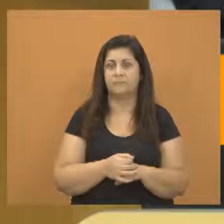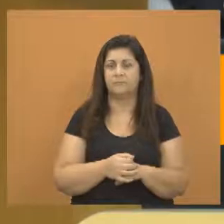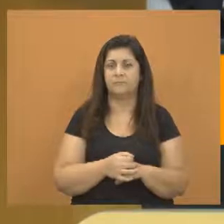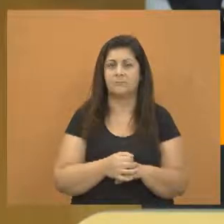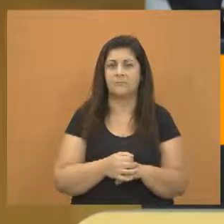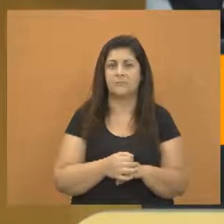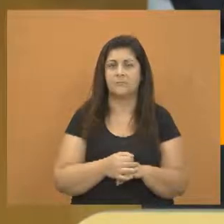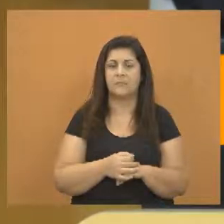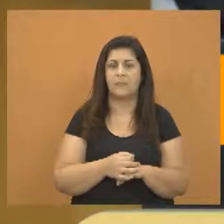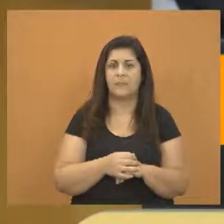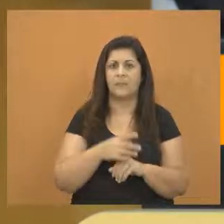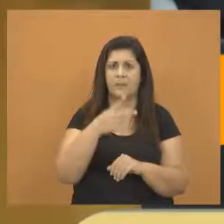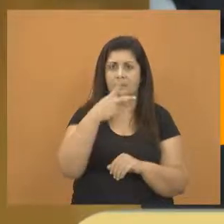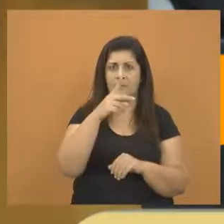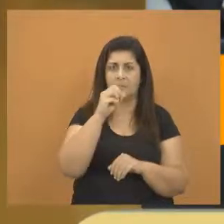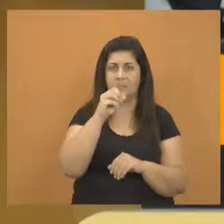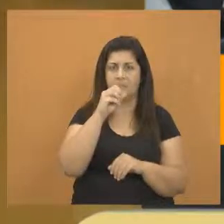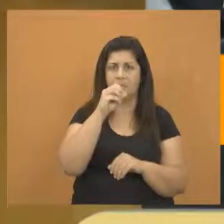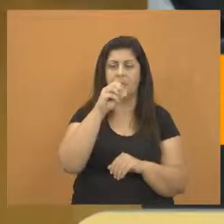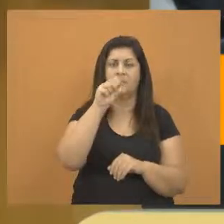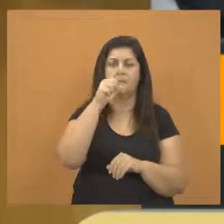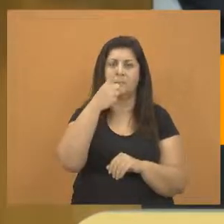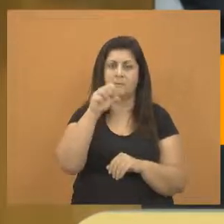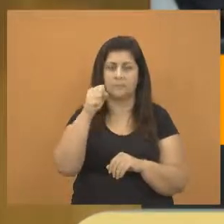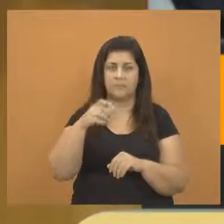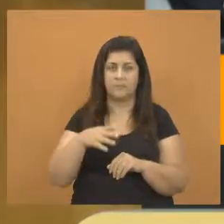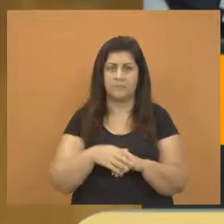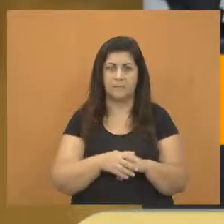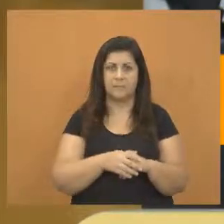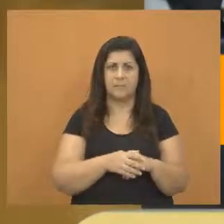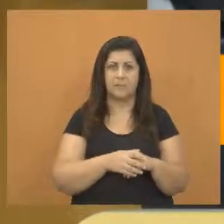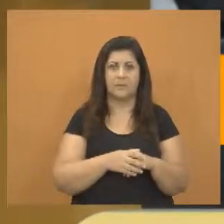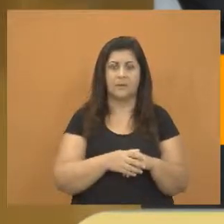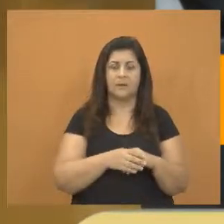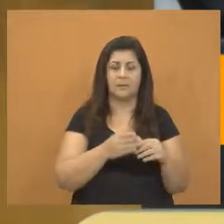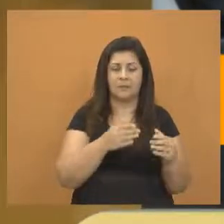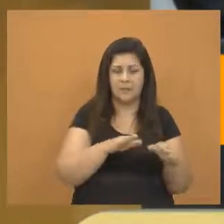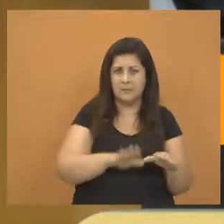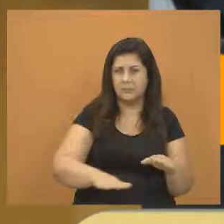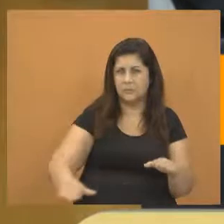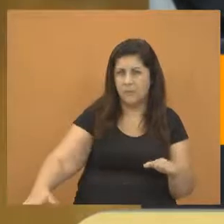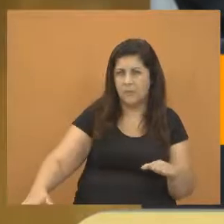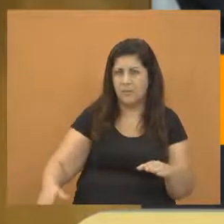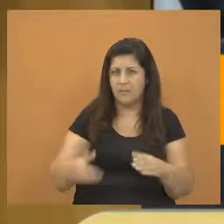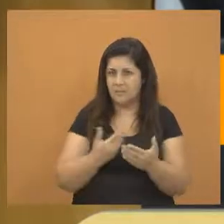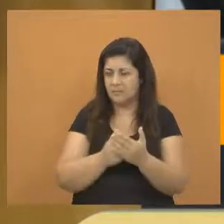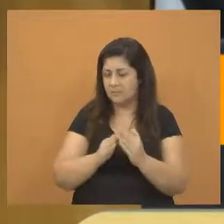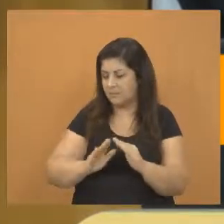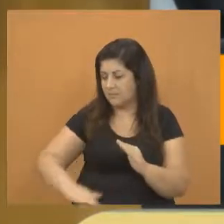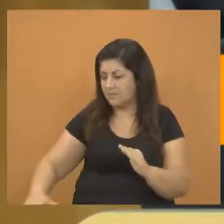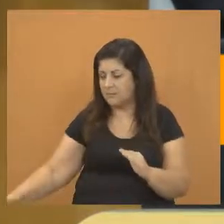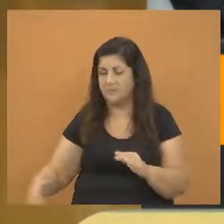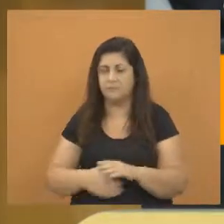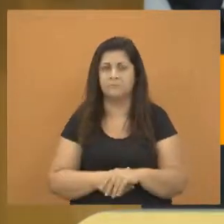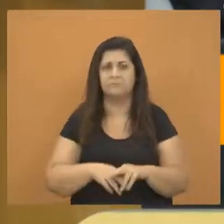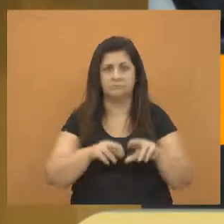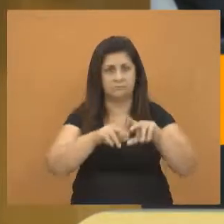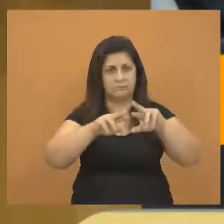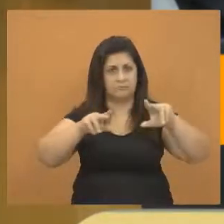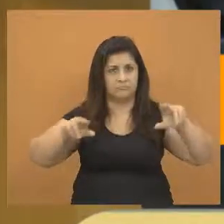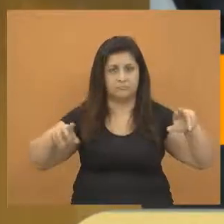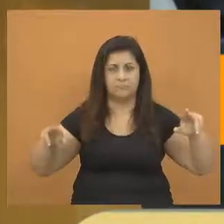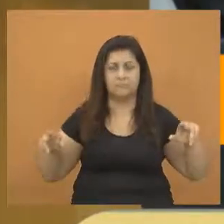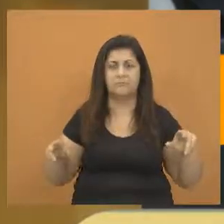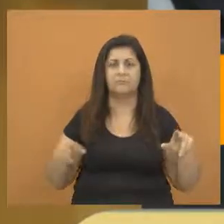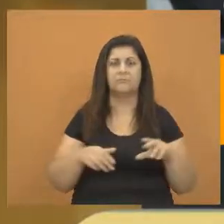operações para 2018, a creche Vila Branca, a creche Santa Paula, a creche Jardim